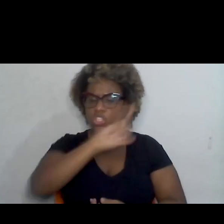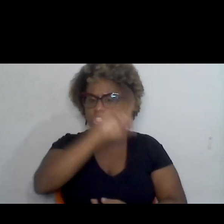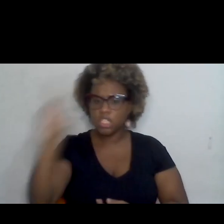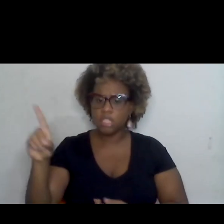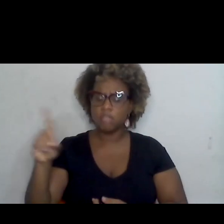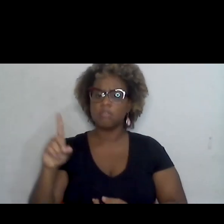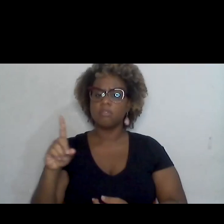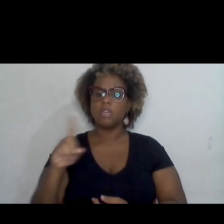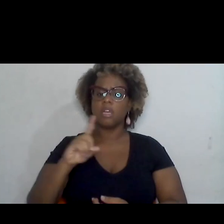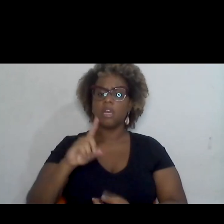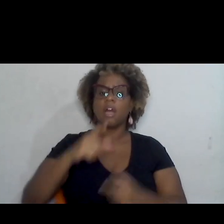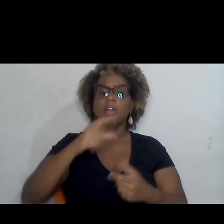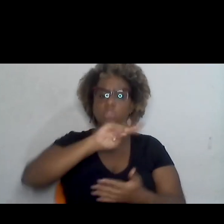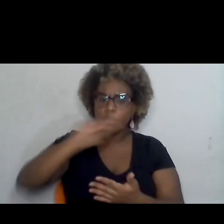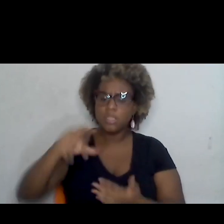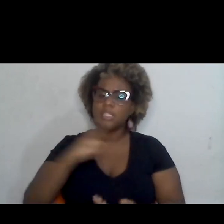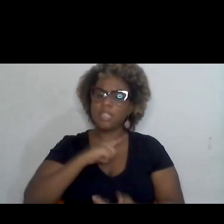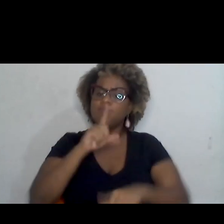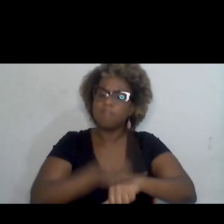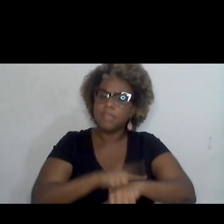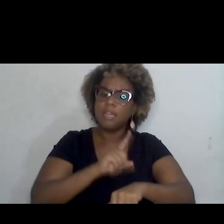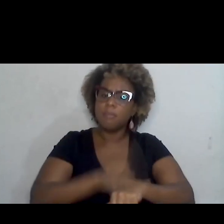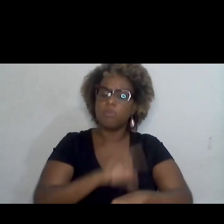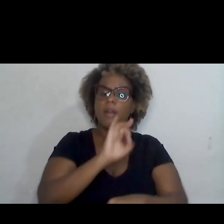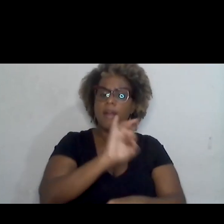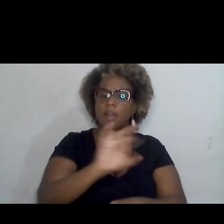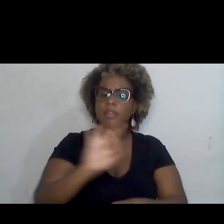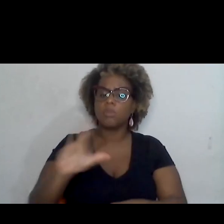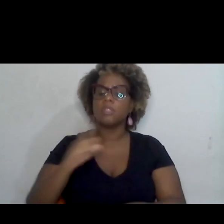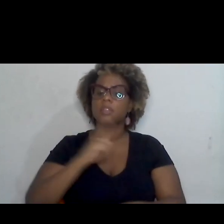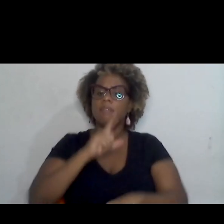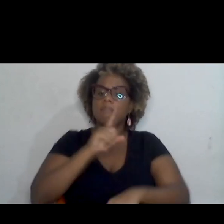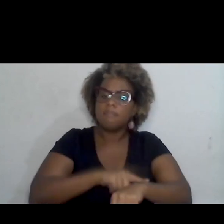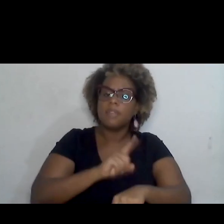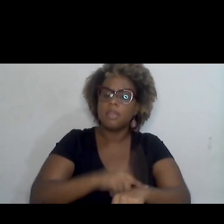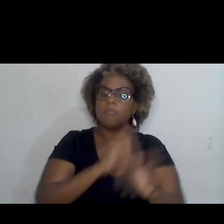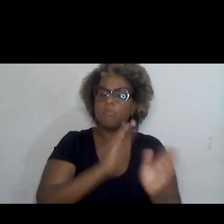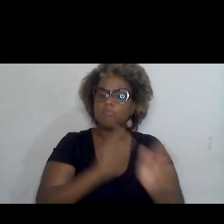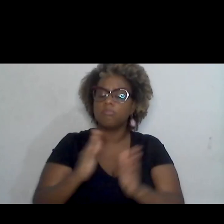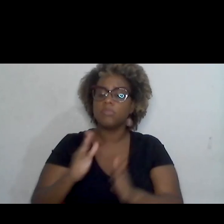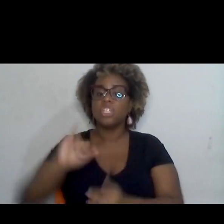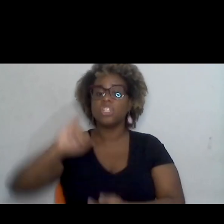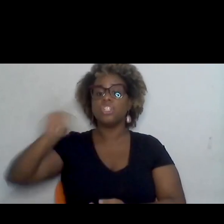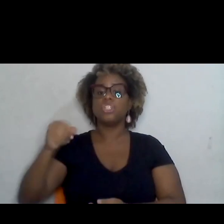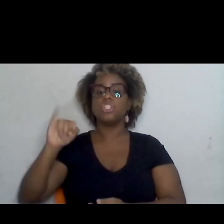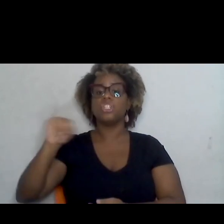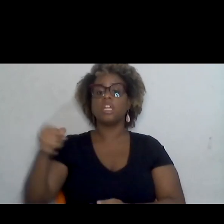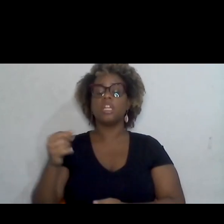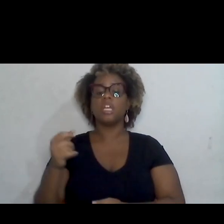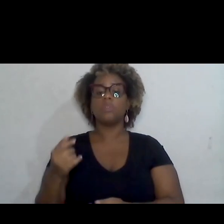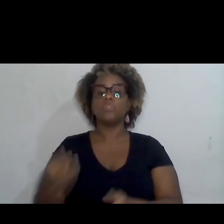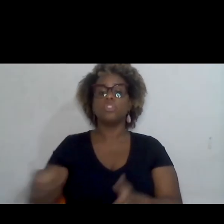tempo. As coisas têm tempo, a gestão tem seu tempo. Nós chegamos em janeiro e, como eu já falei, tivemos uma série de coisas para